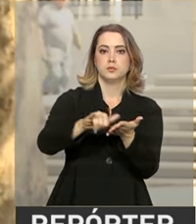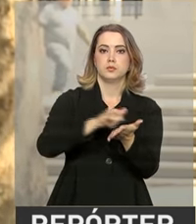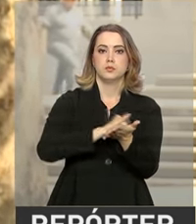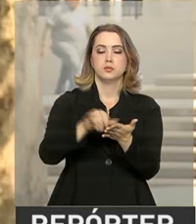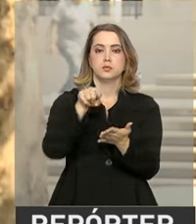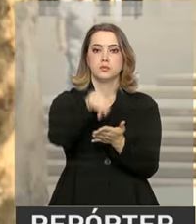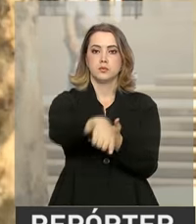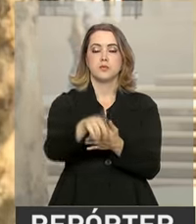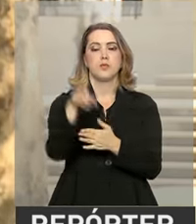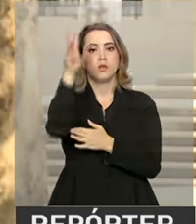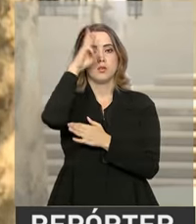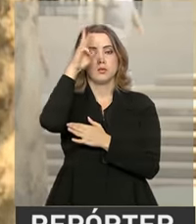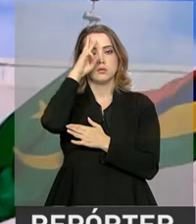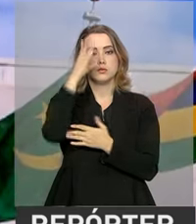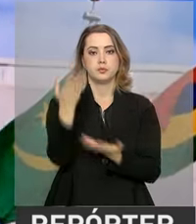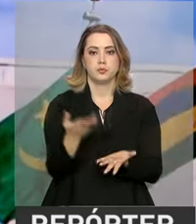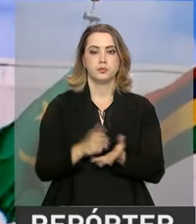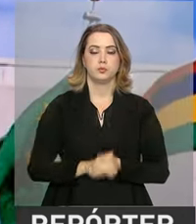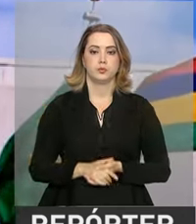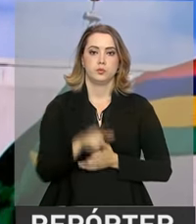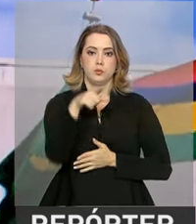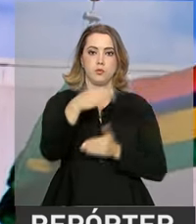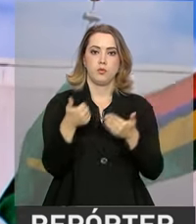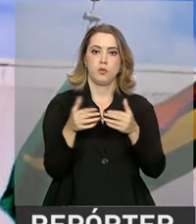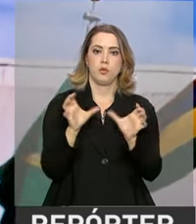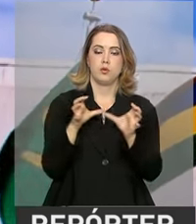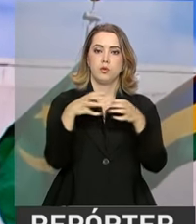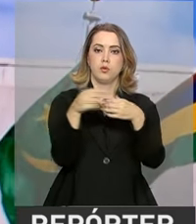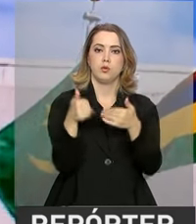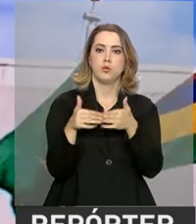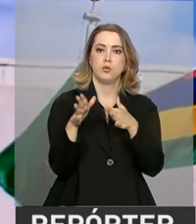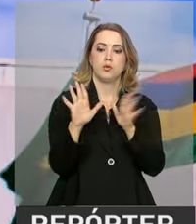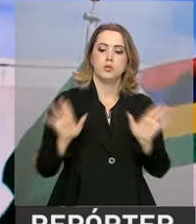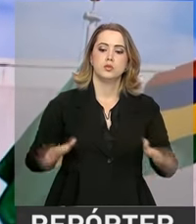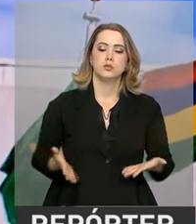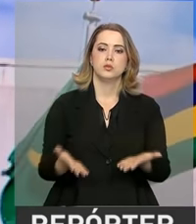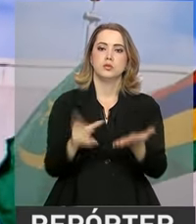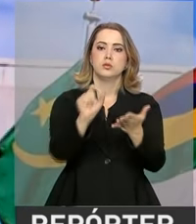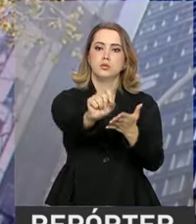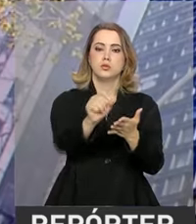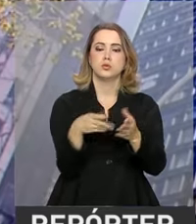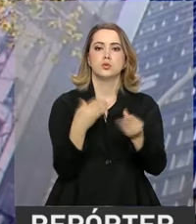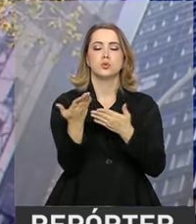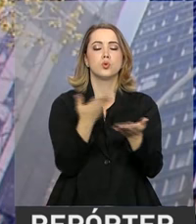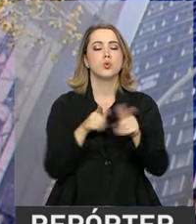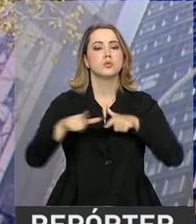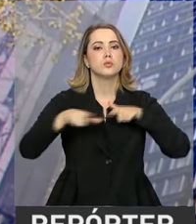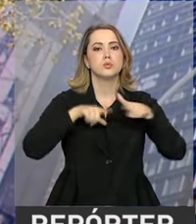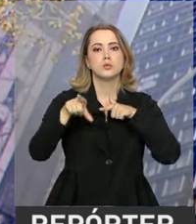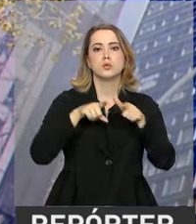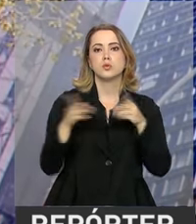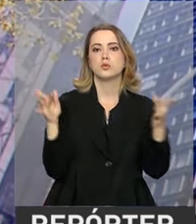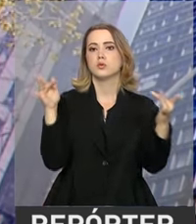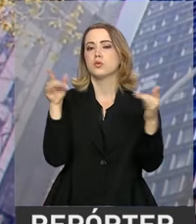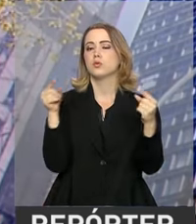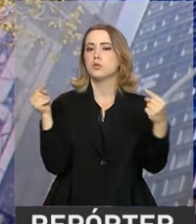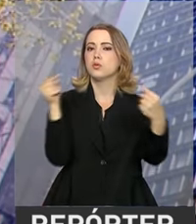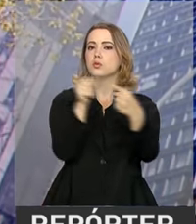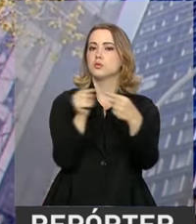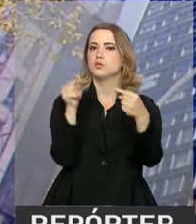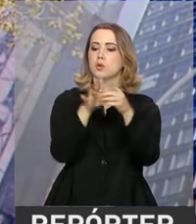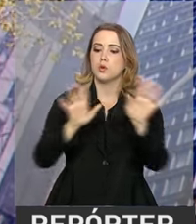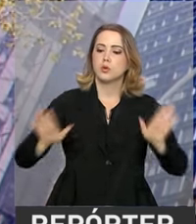Unidos, nesta terça-feira. A Assembleia quer incentivar o debate de como colocar em prática os Objetivos de